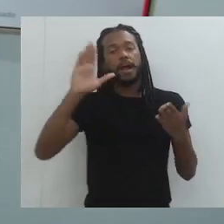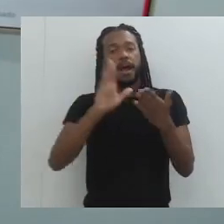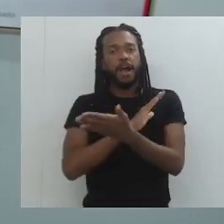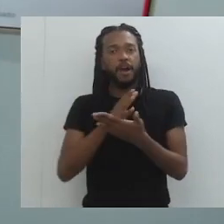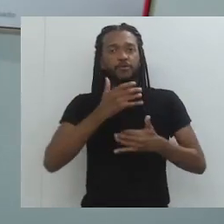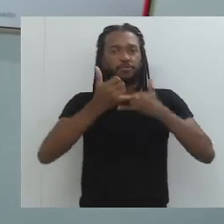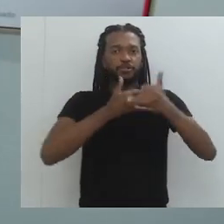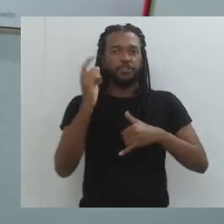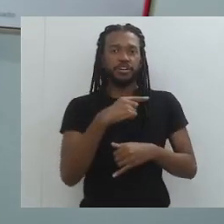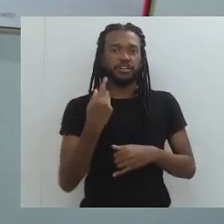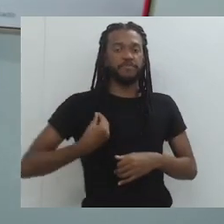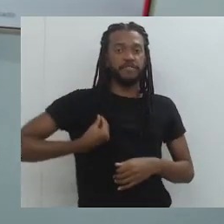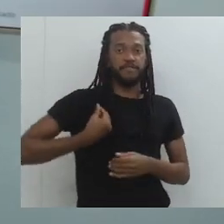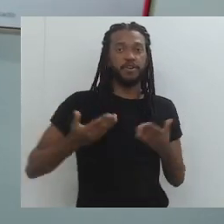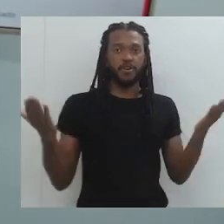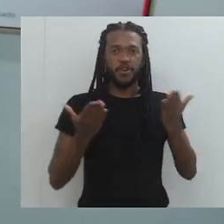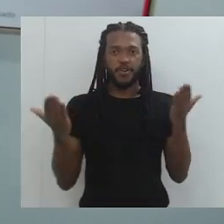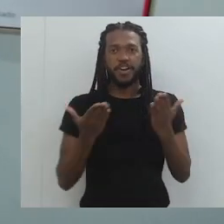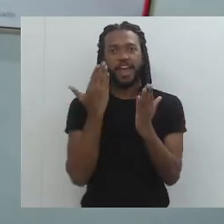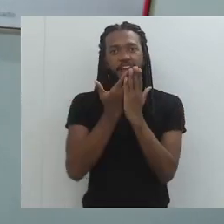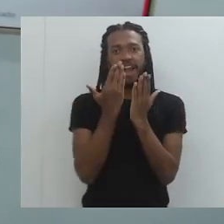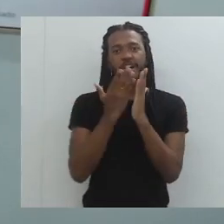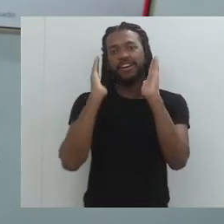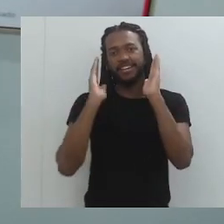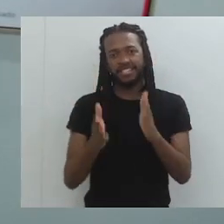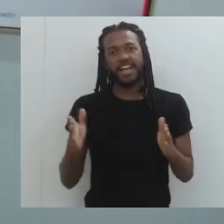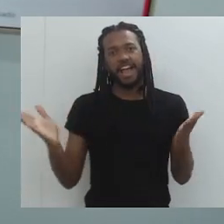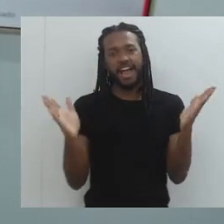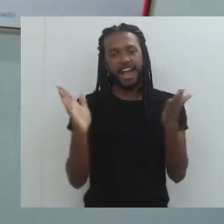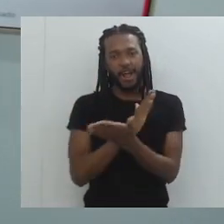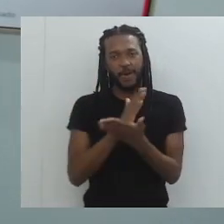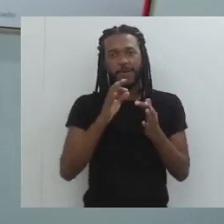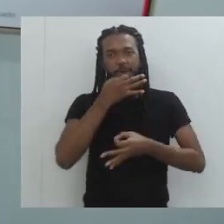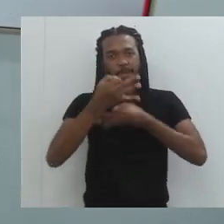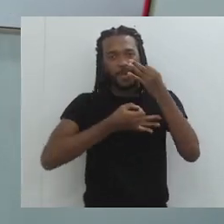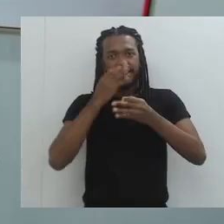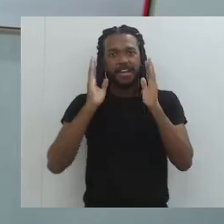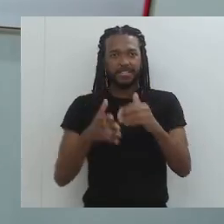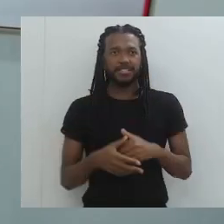gente vivenciou na aula de hoje, que a gente fez alguns comentários.